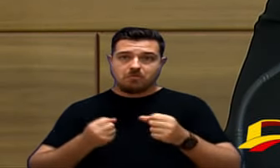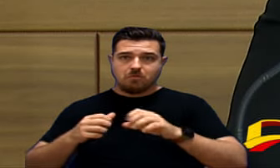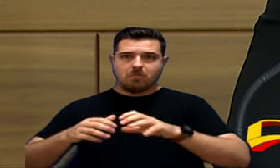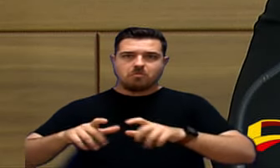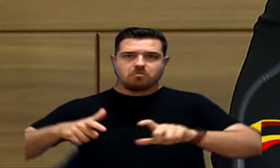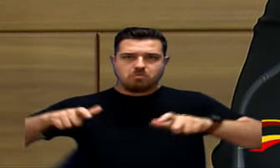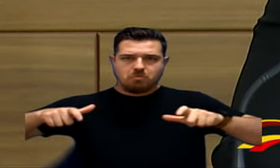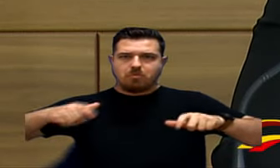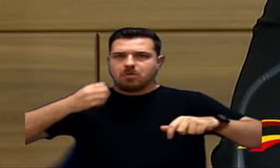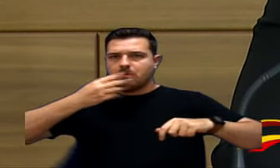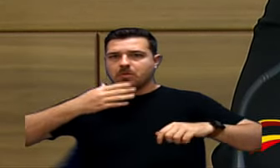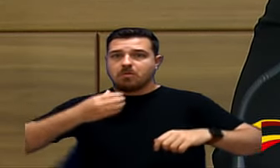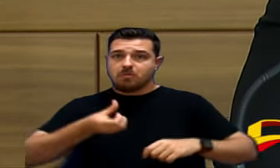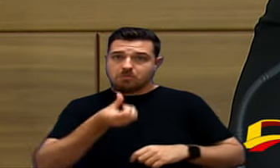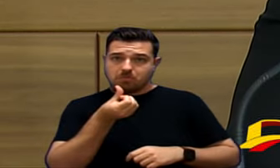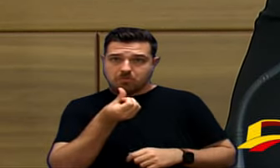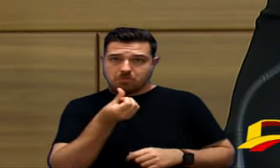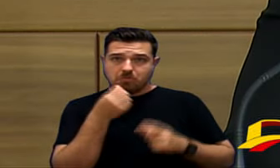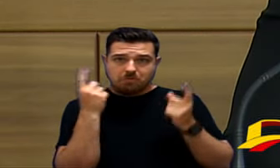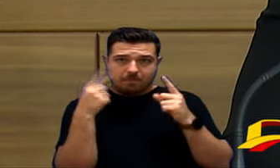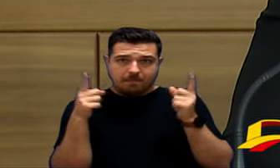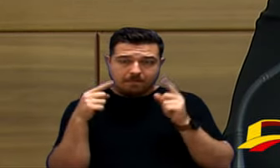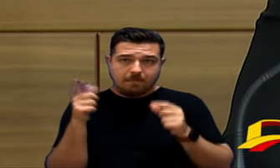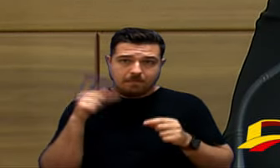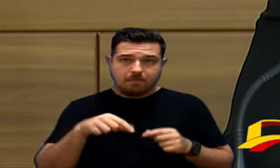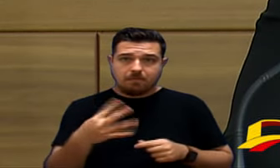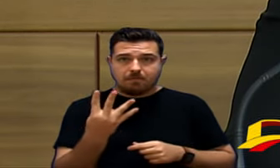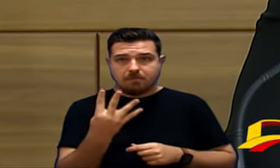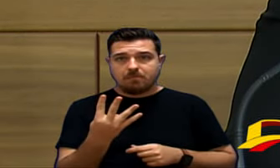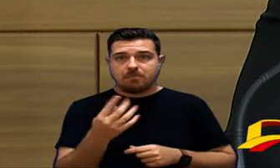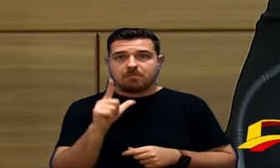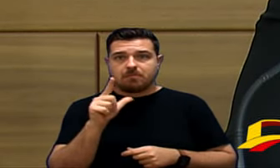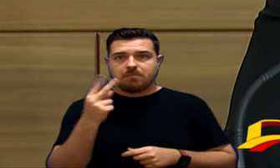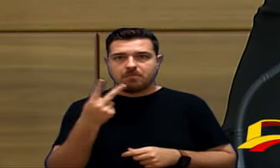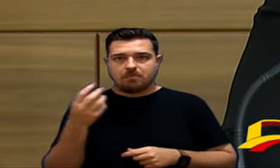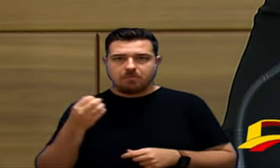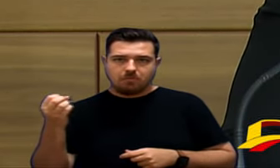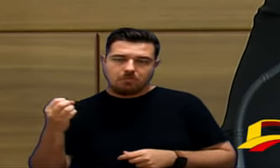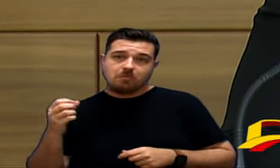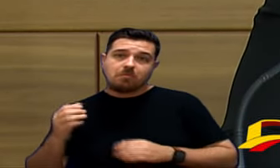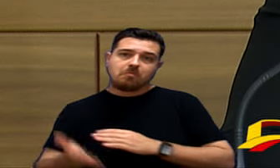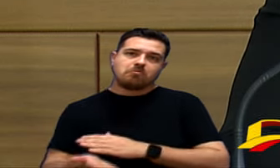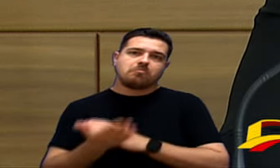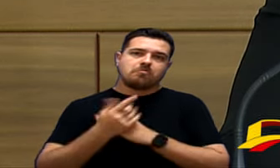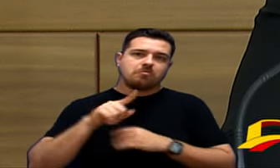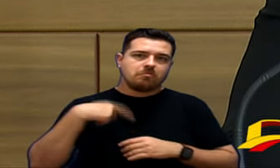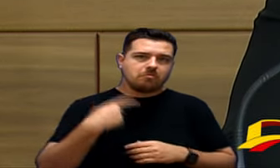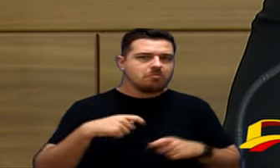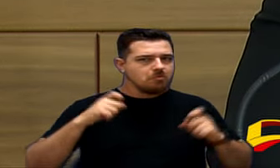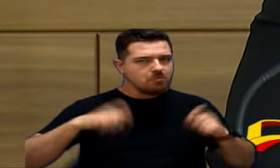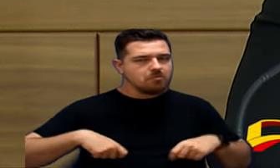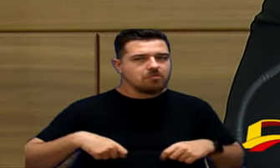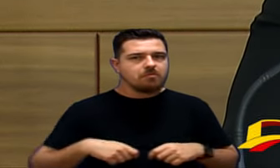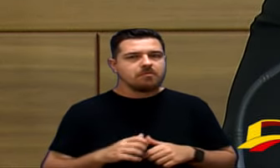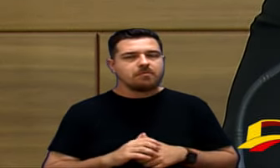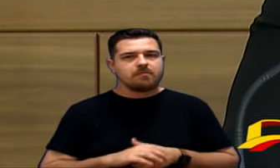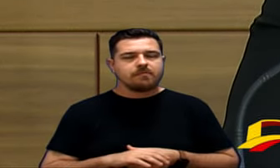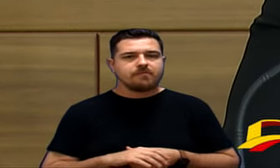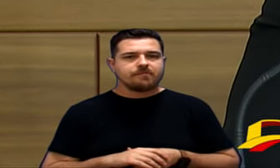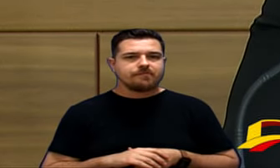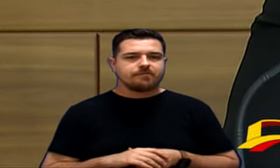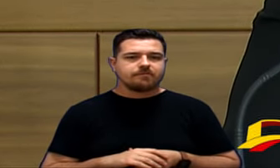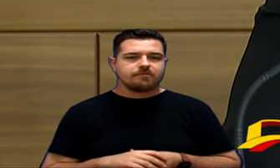civis municipais perdão seis yares e quatro Veículos 200 né Eh eh perdão